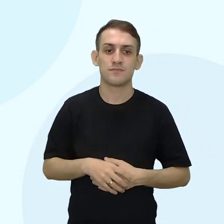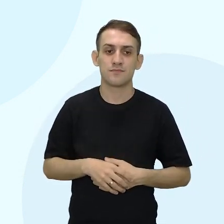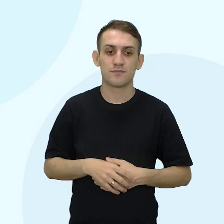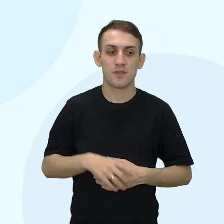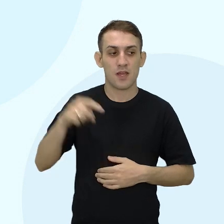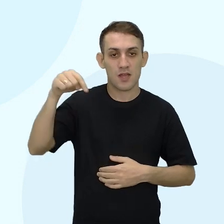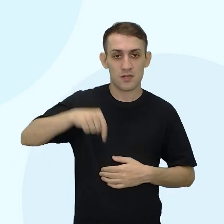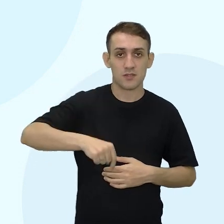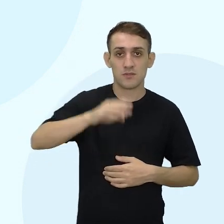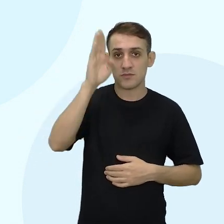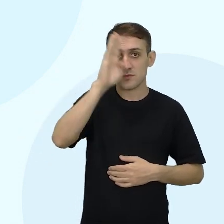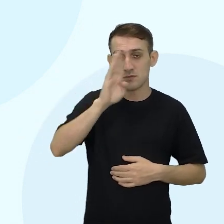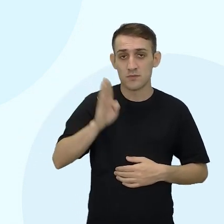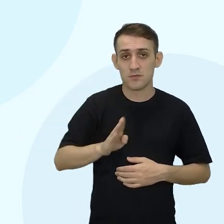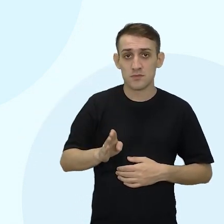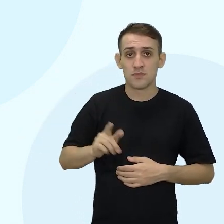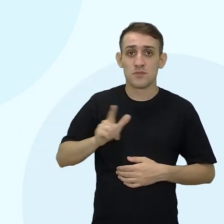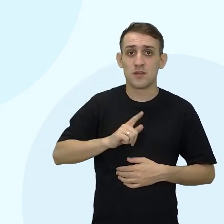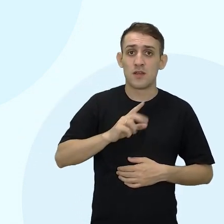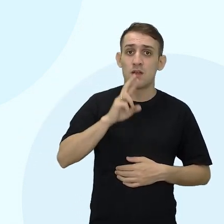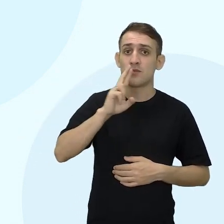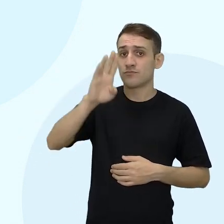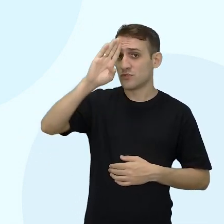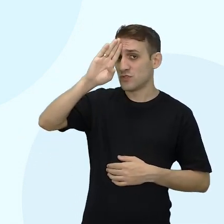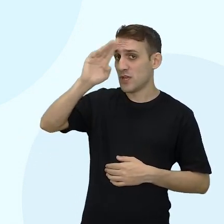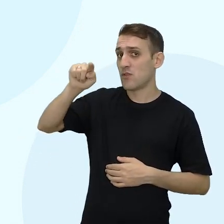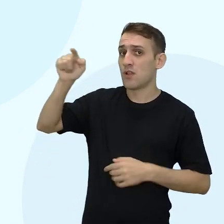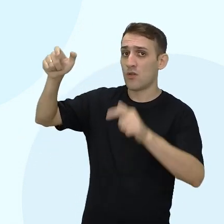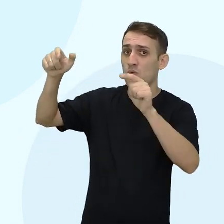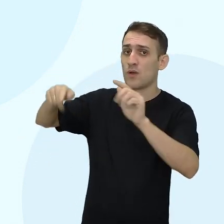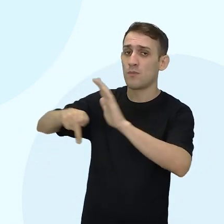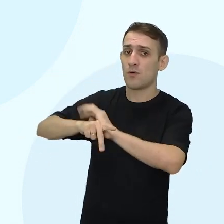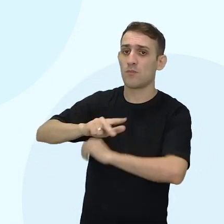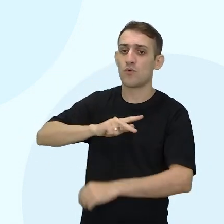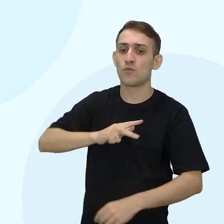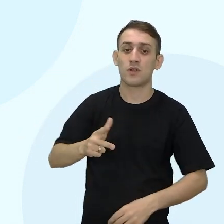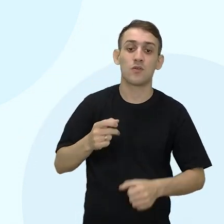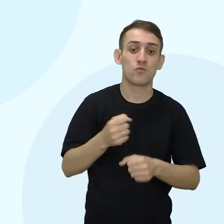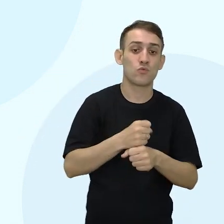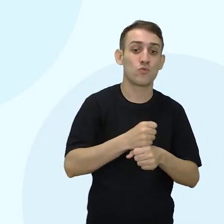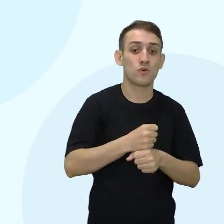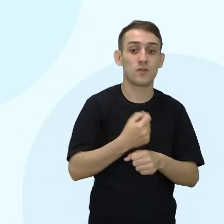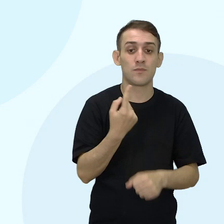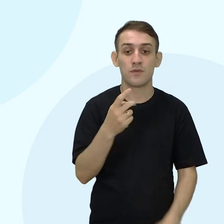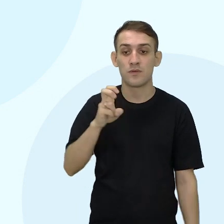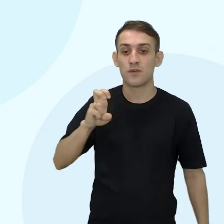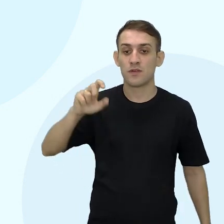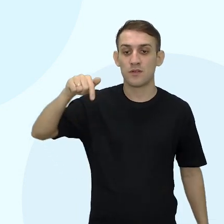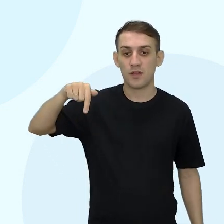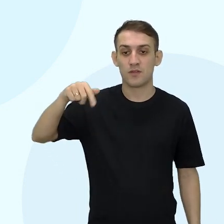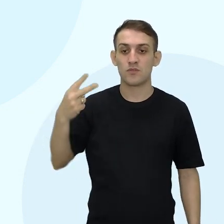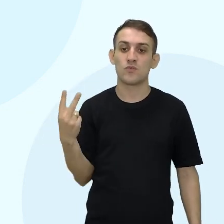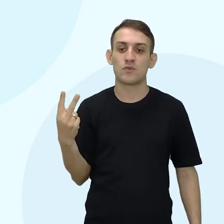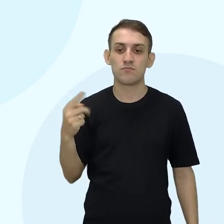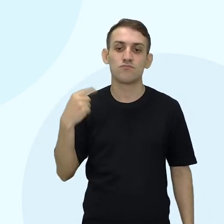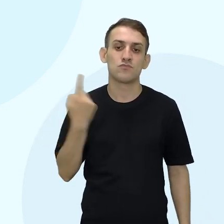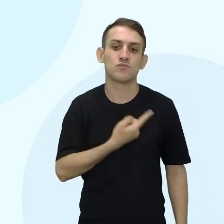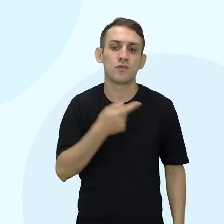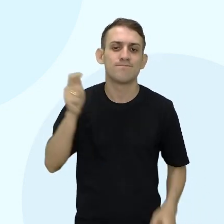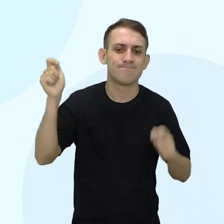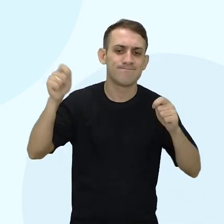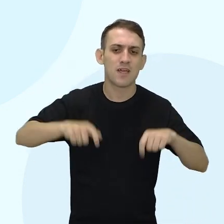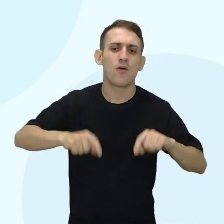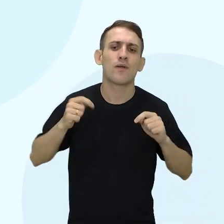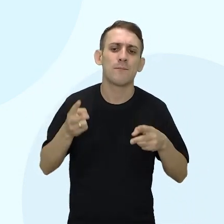aqui no Brasil, respondendo diretamente à coroa portuguesa. Já em 1572, a gente consegue